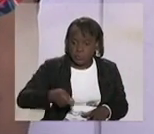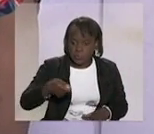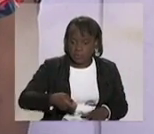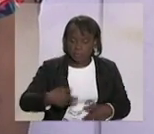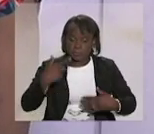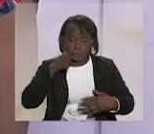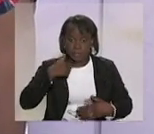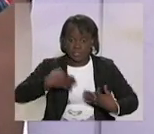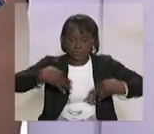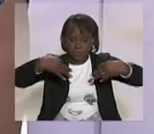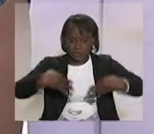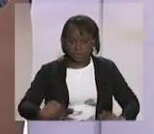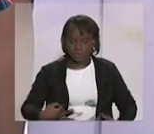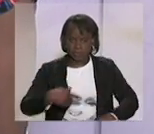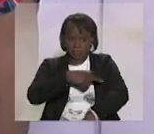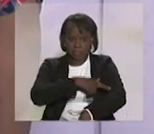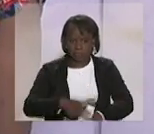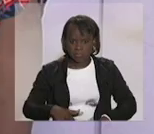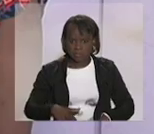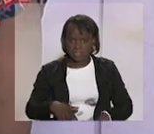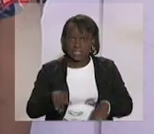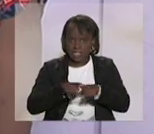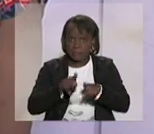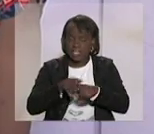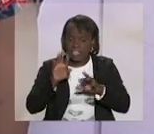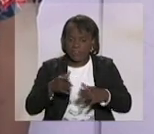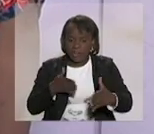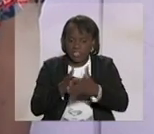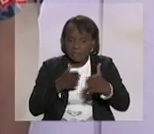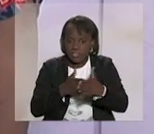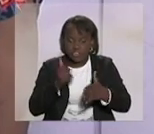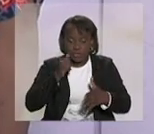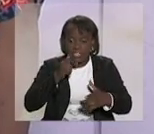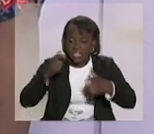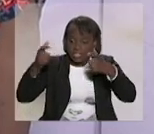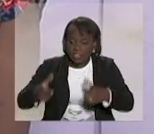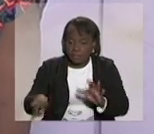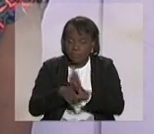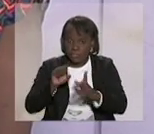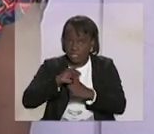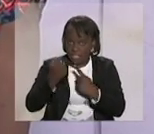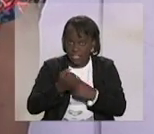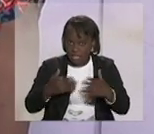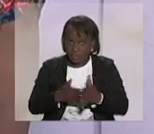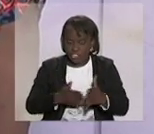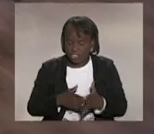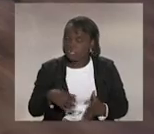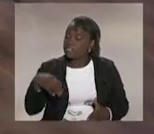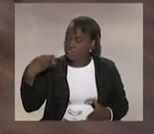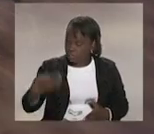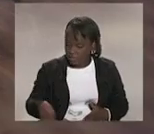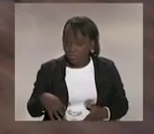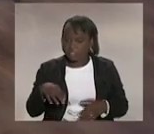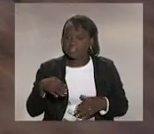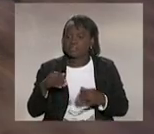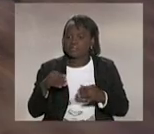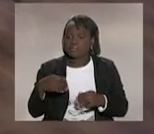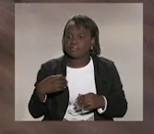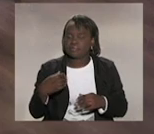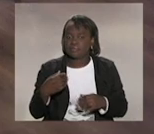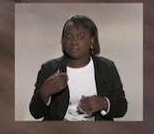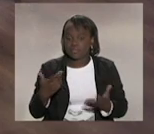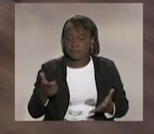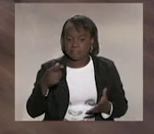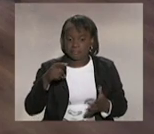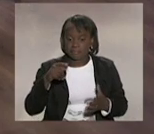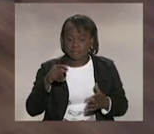essa imposição da postura da mulher é uma forma também de limitar o espaço dessa mulher na nossa sociedade? Sim, com certeza. A